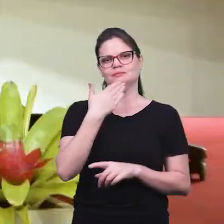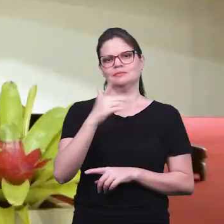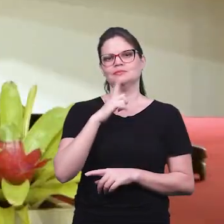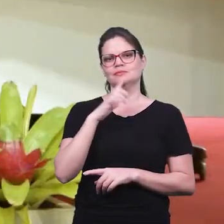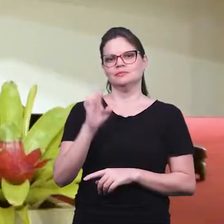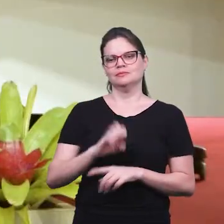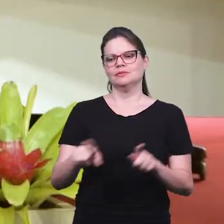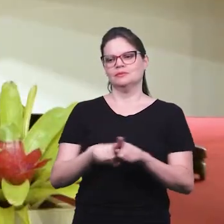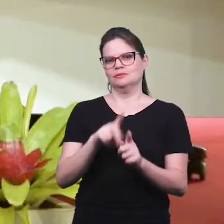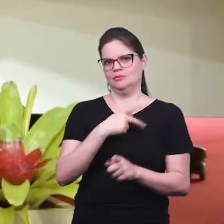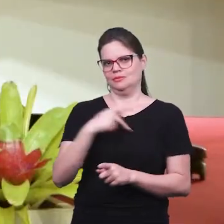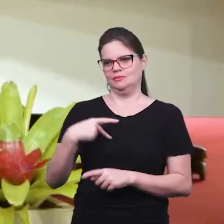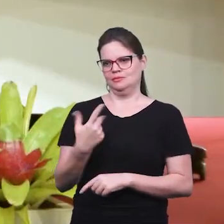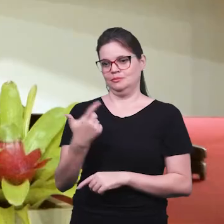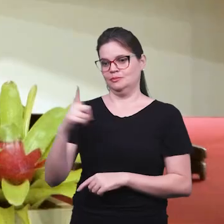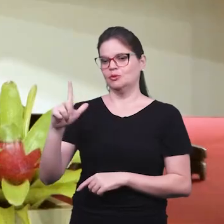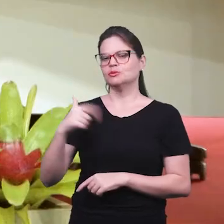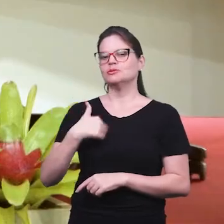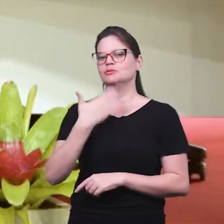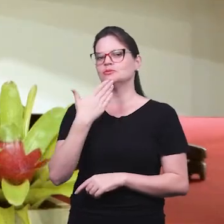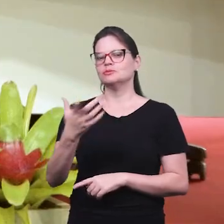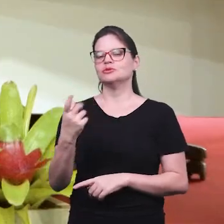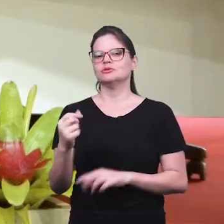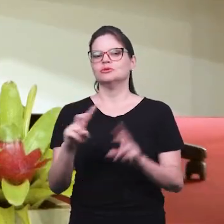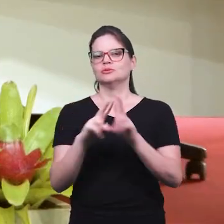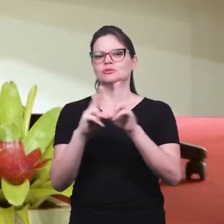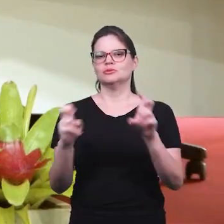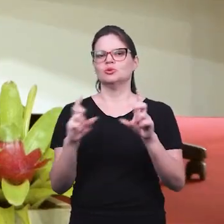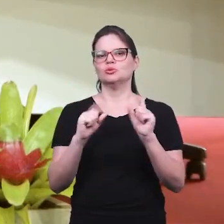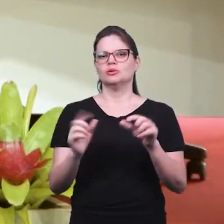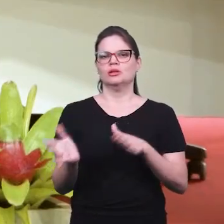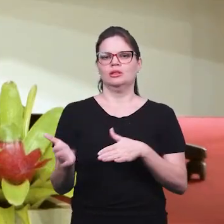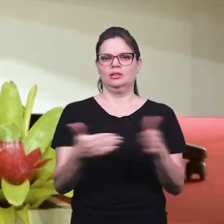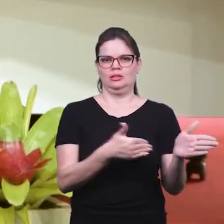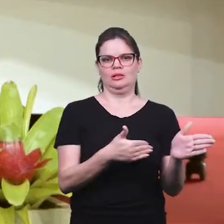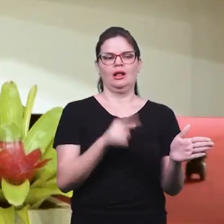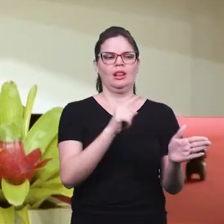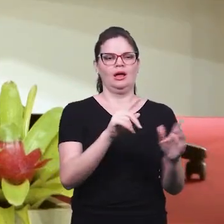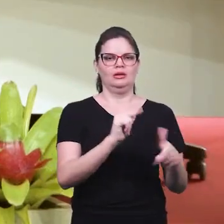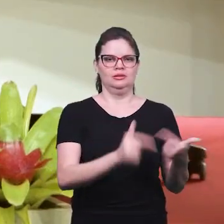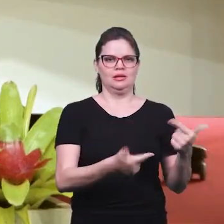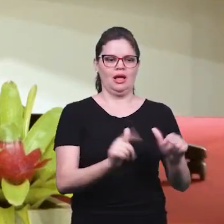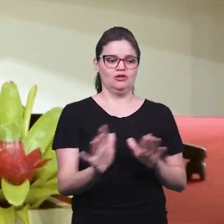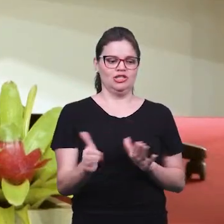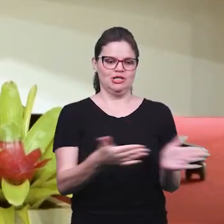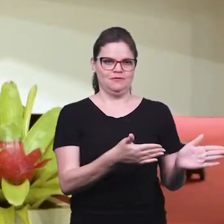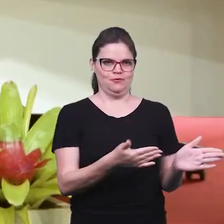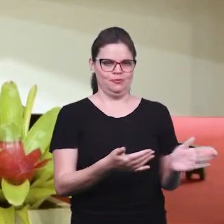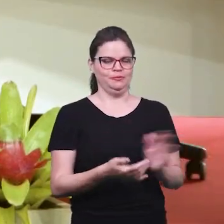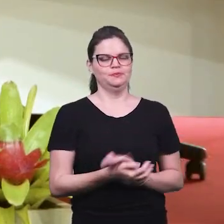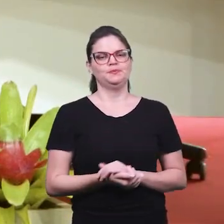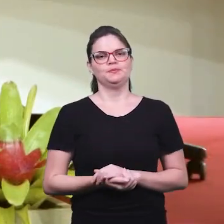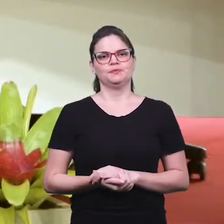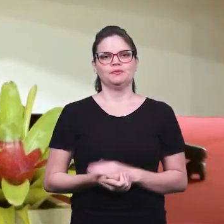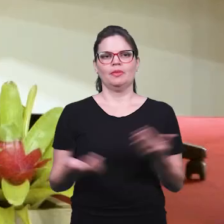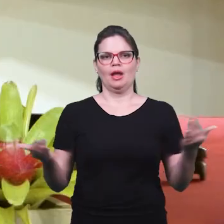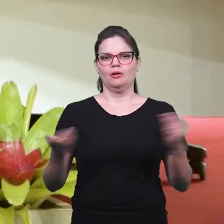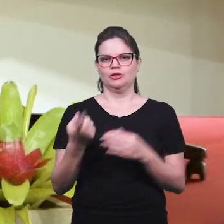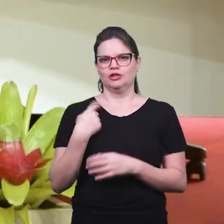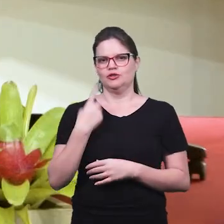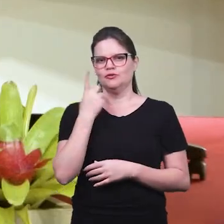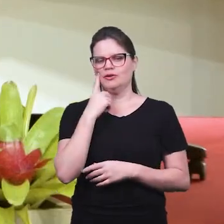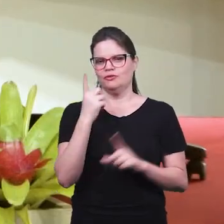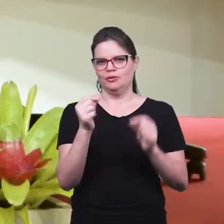pastor Serlon, de voltar na questão do desvio de Israel. Então, vamos fixar uma coisa.